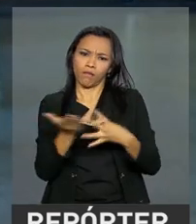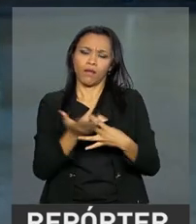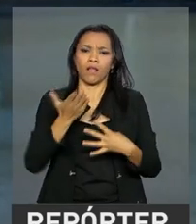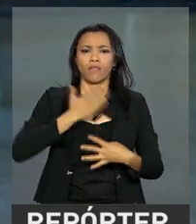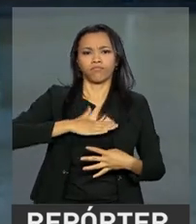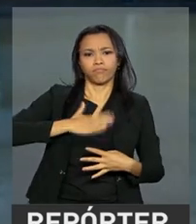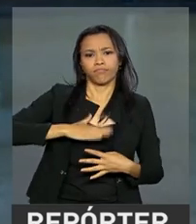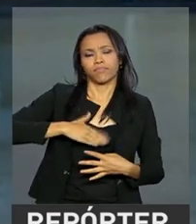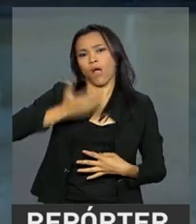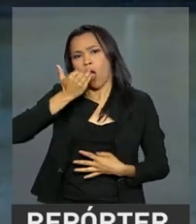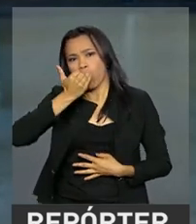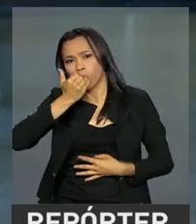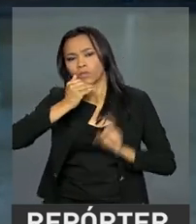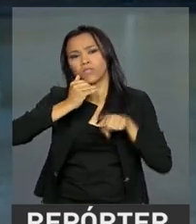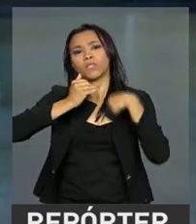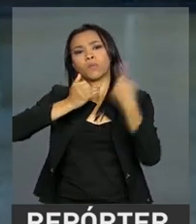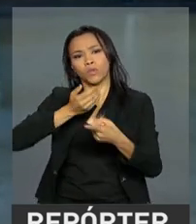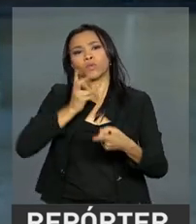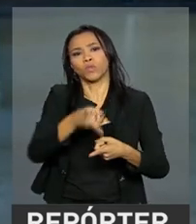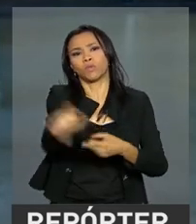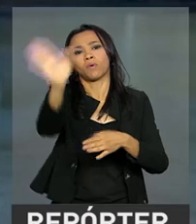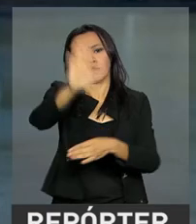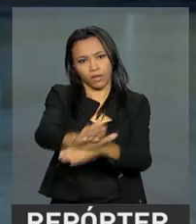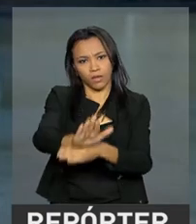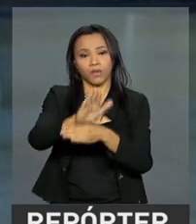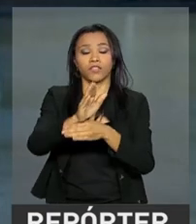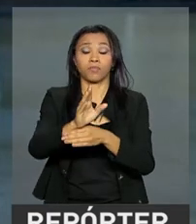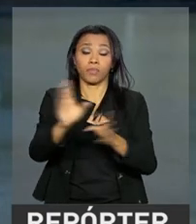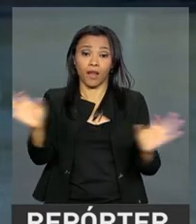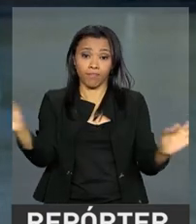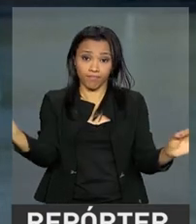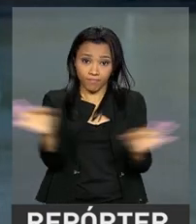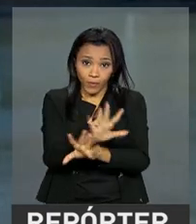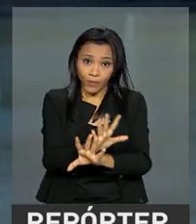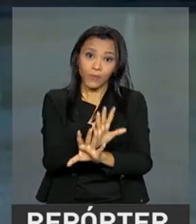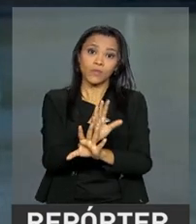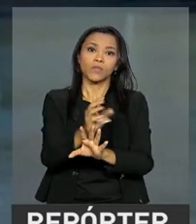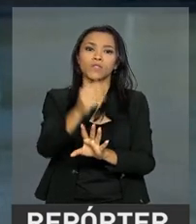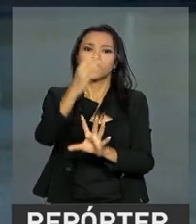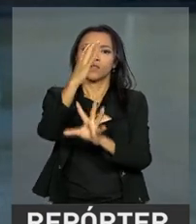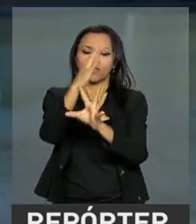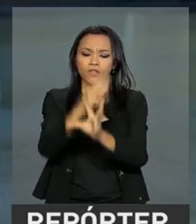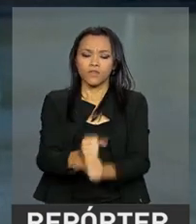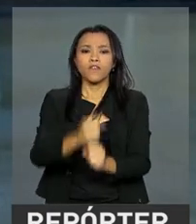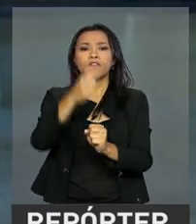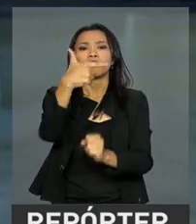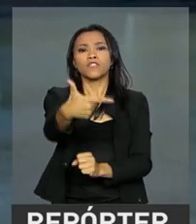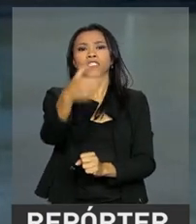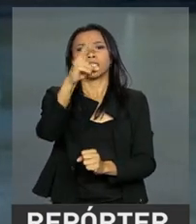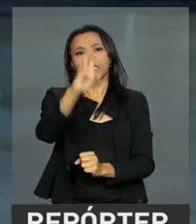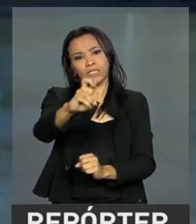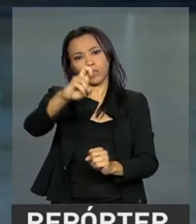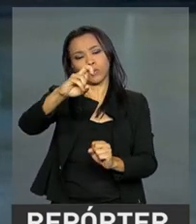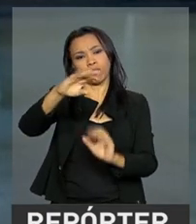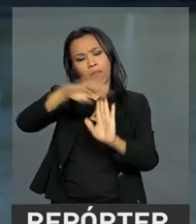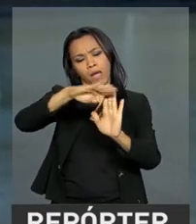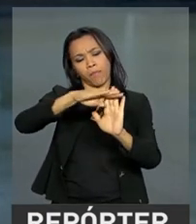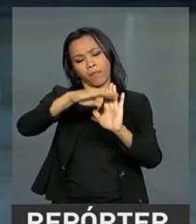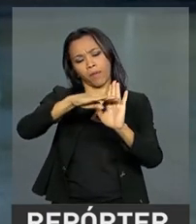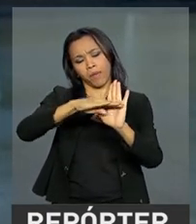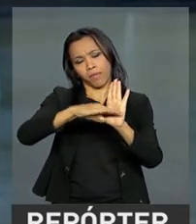trabalhos continuam durante toda a tarde para que se feche Então esse número total de 25 recomendações para